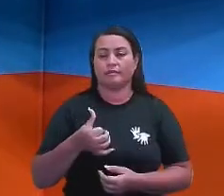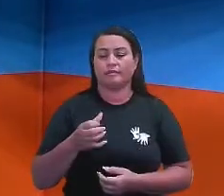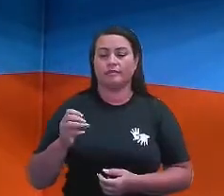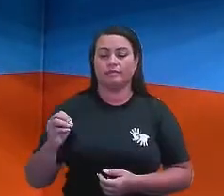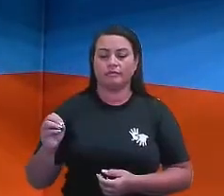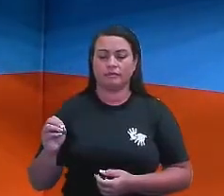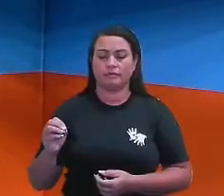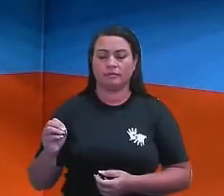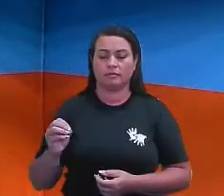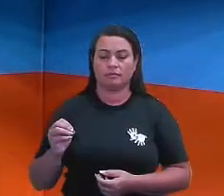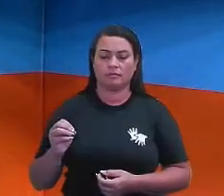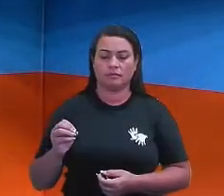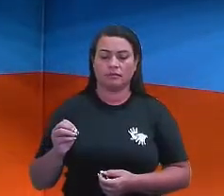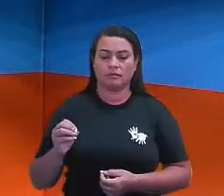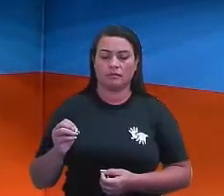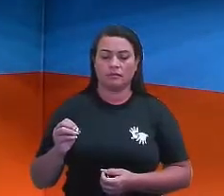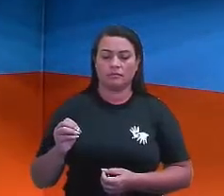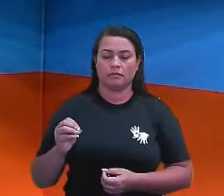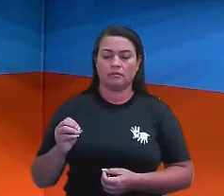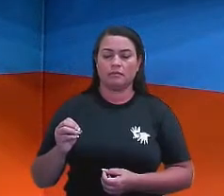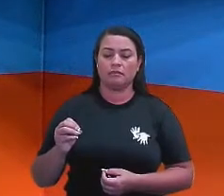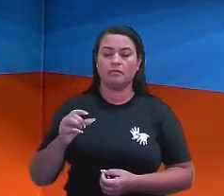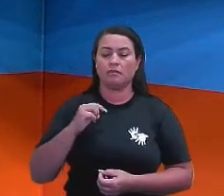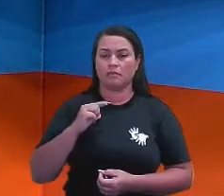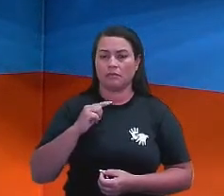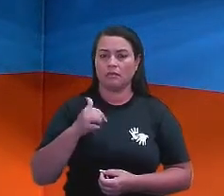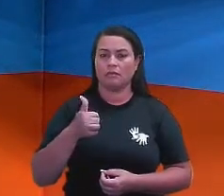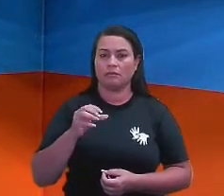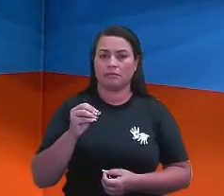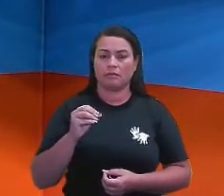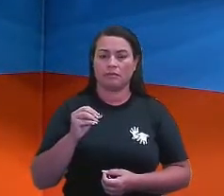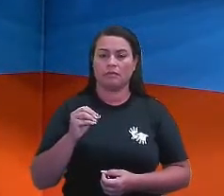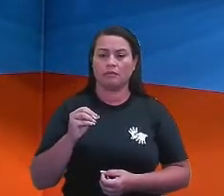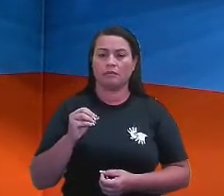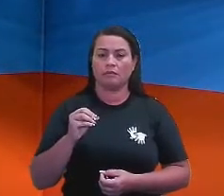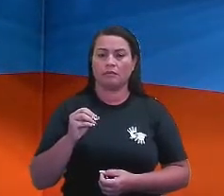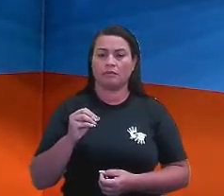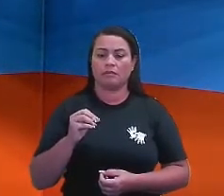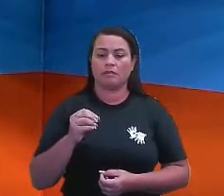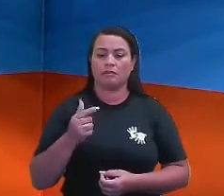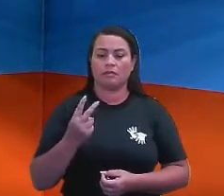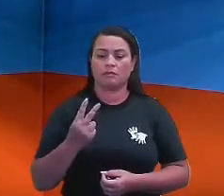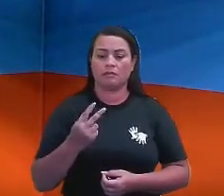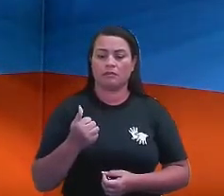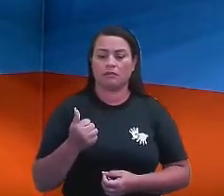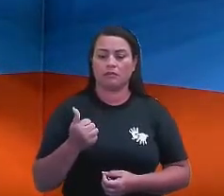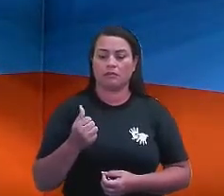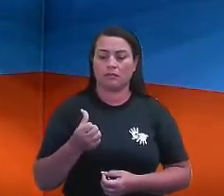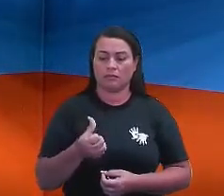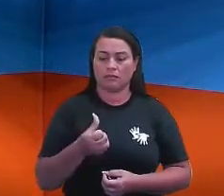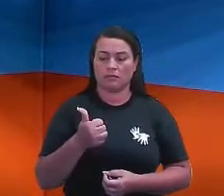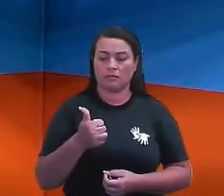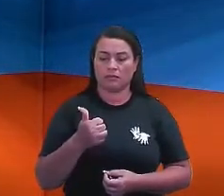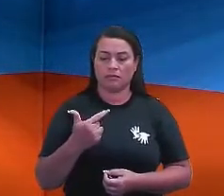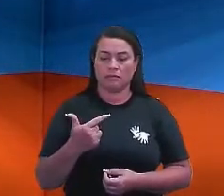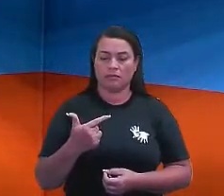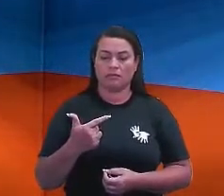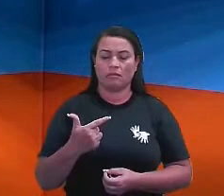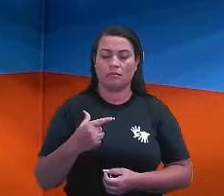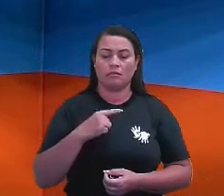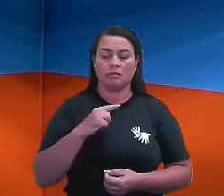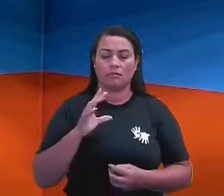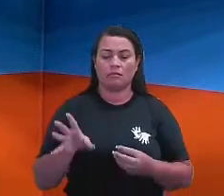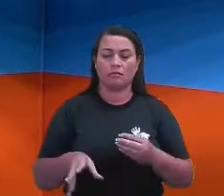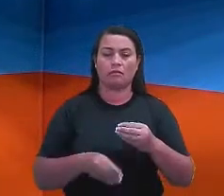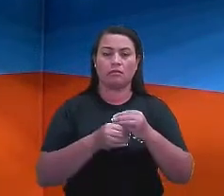Tinha 500, 600. Desses 40 não sobrou 10? 610 com o 2, 612. E aí, o resultado eu